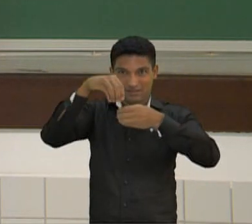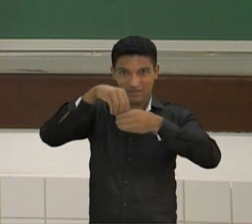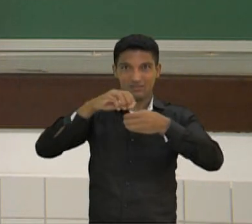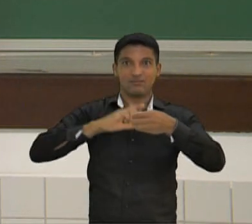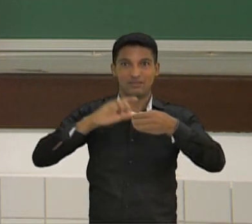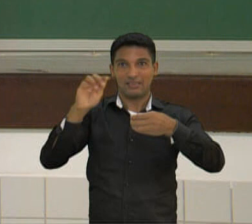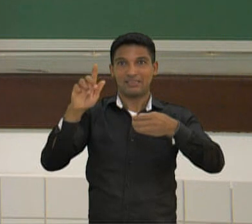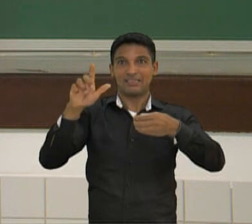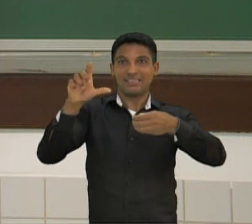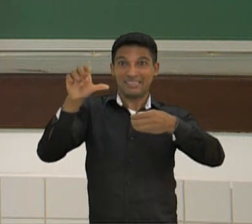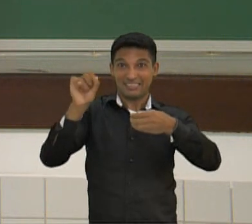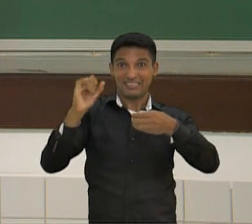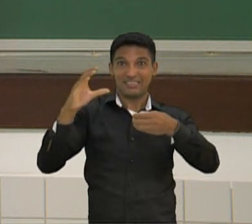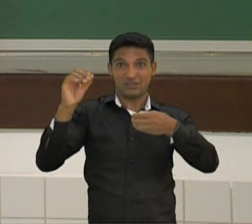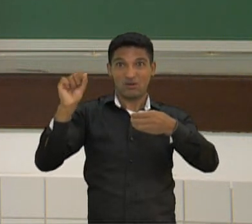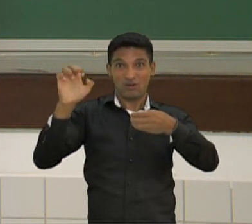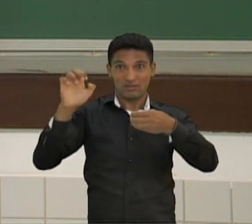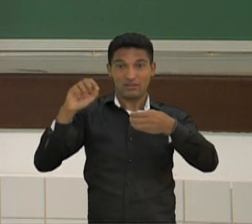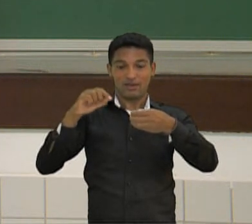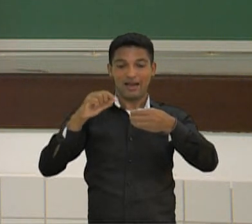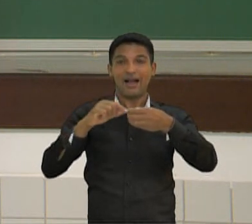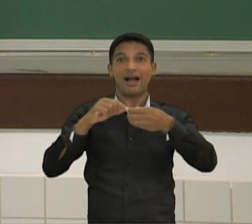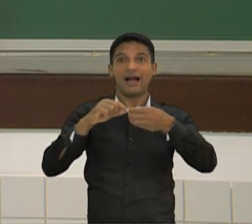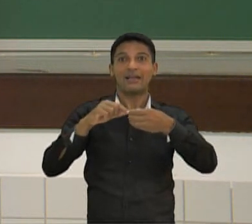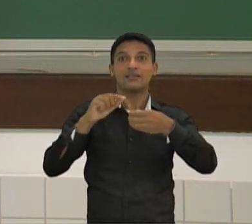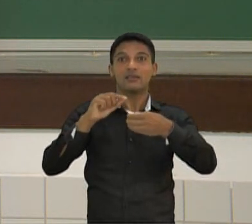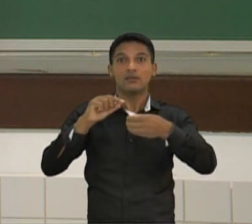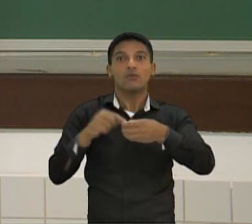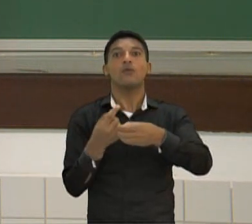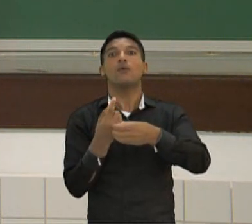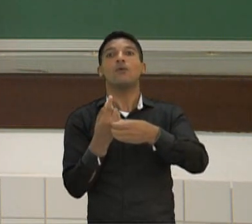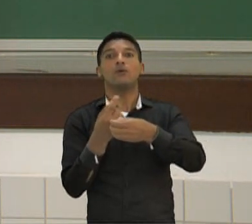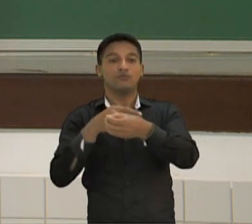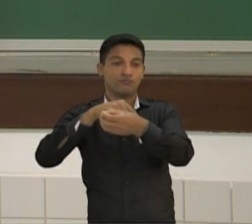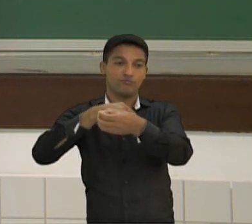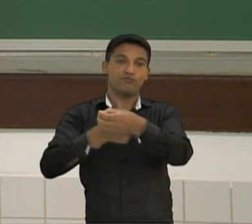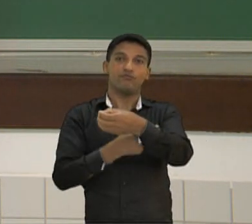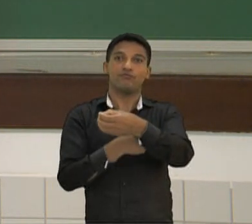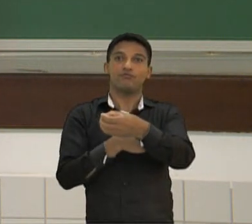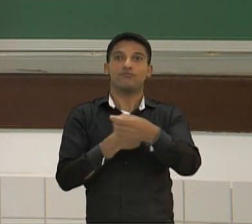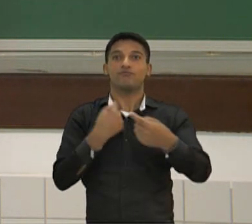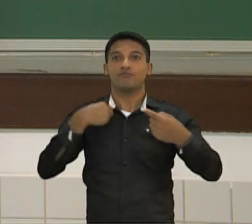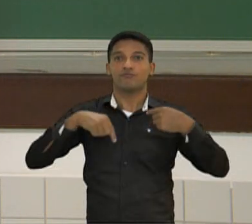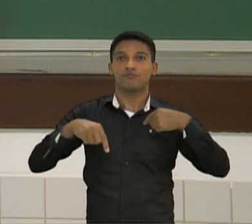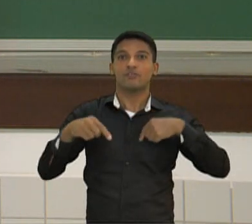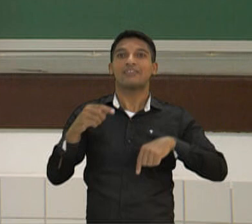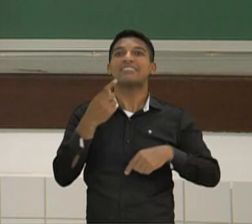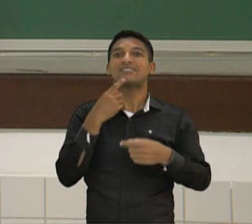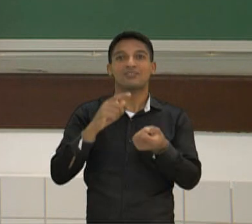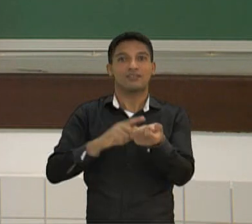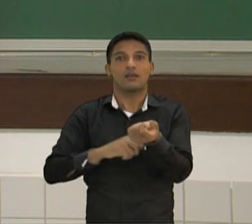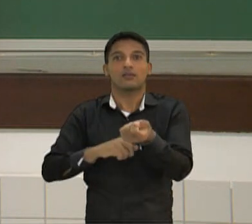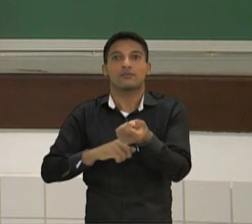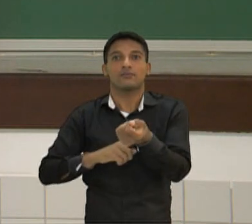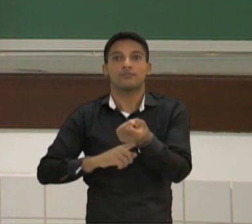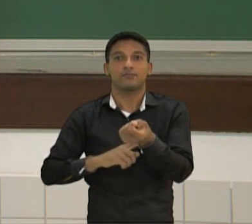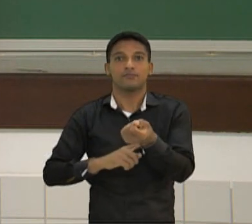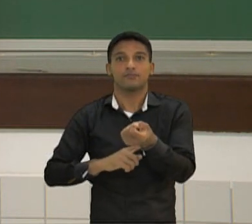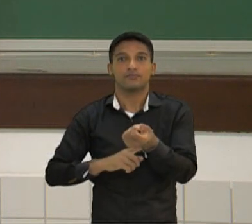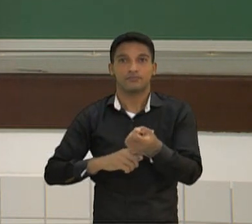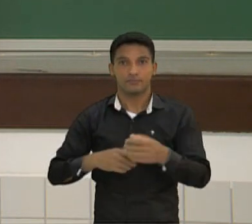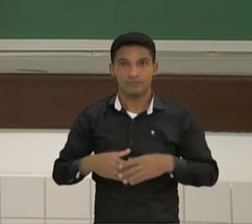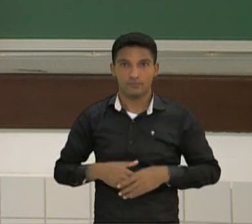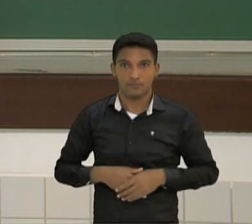para a corrente sanguínea. Então, o desequilíbrio da produção de insulina e produção de glucagon ocasiona diabetes